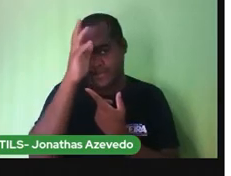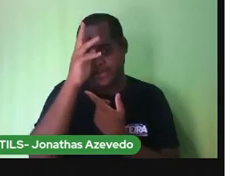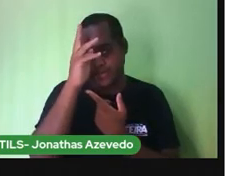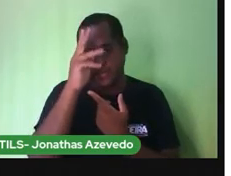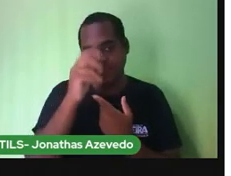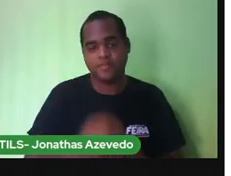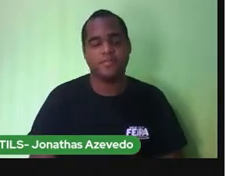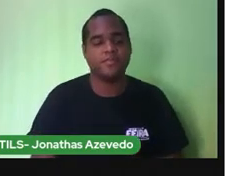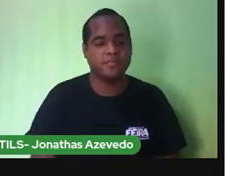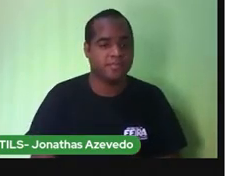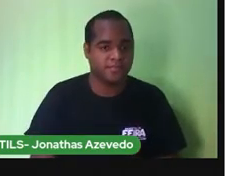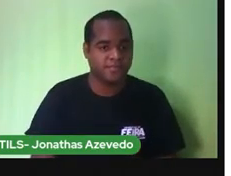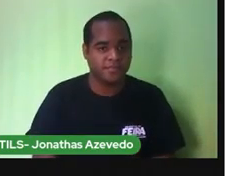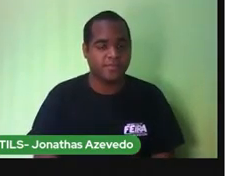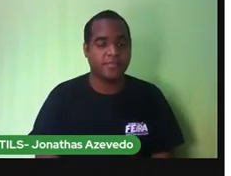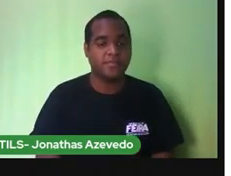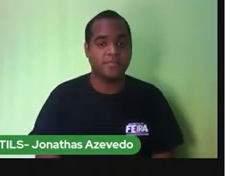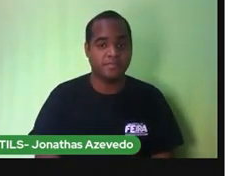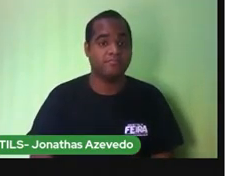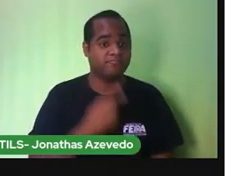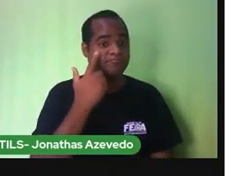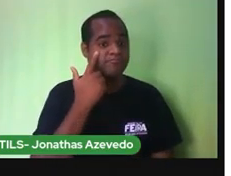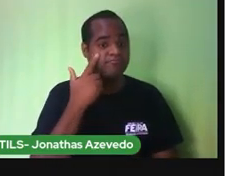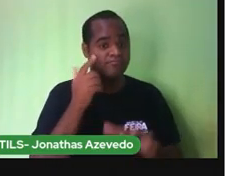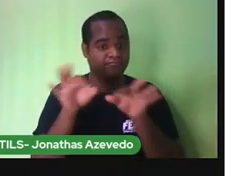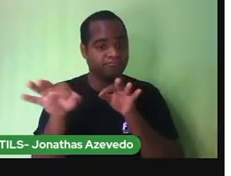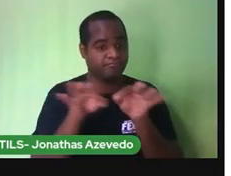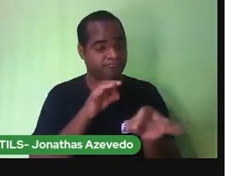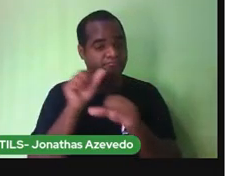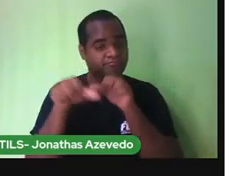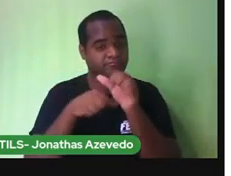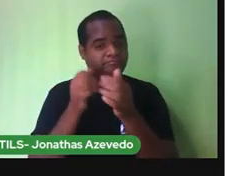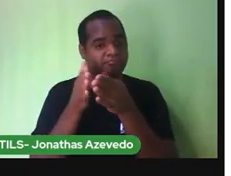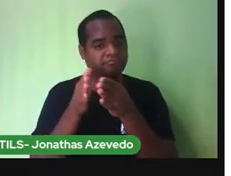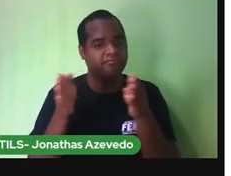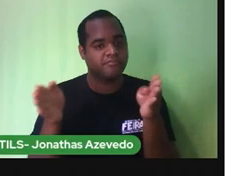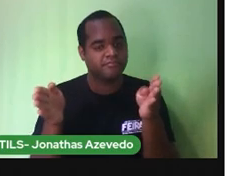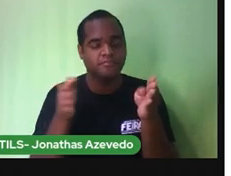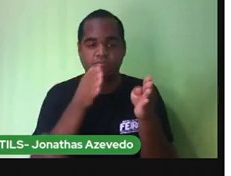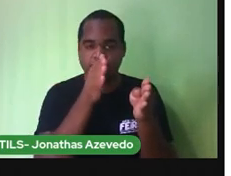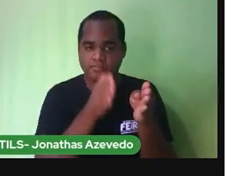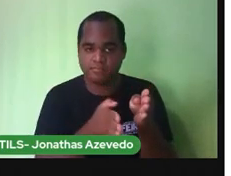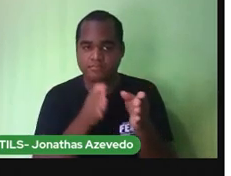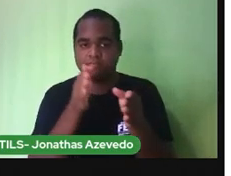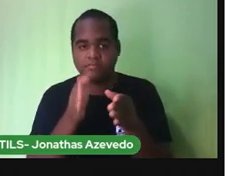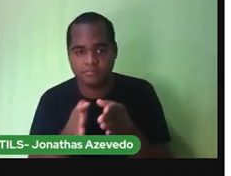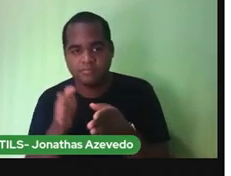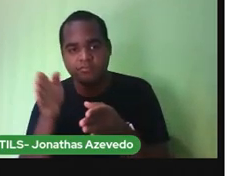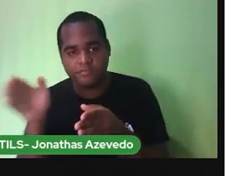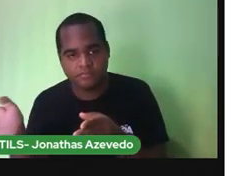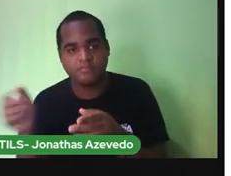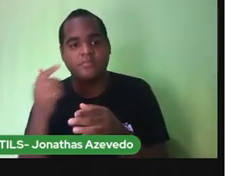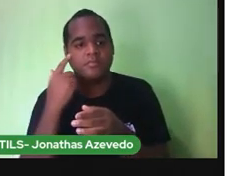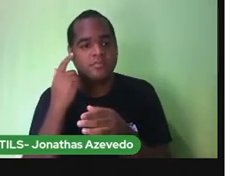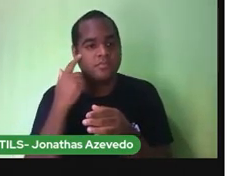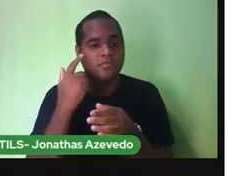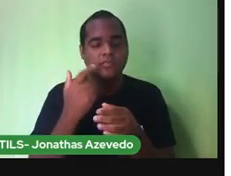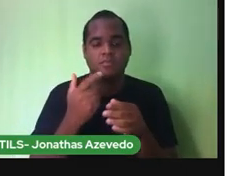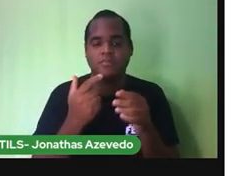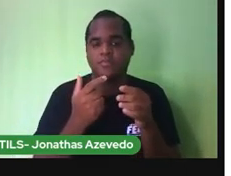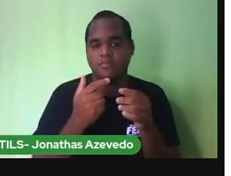a diferença fica organizado energybio legível é a qualidade